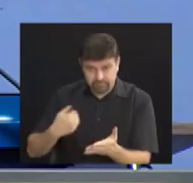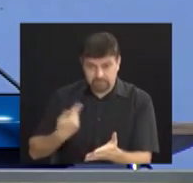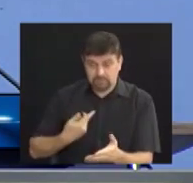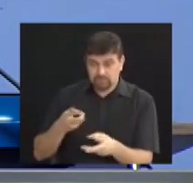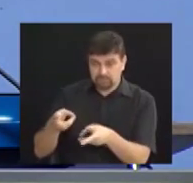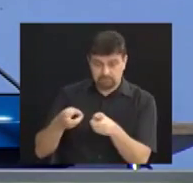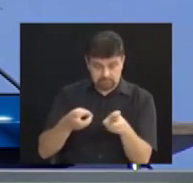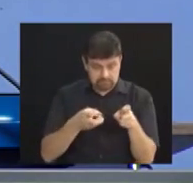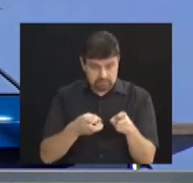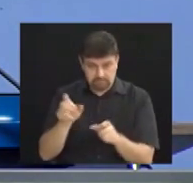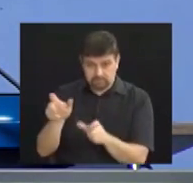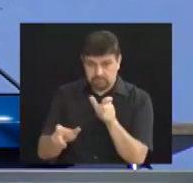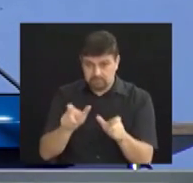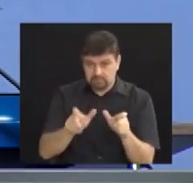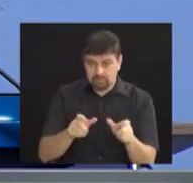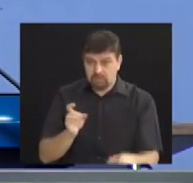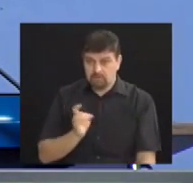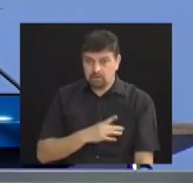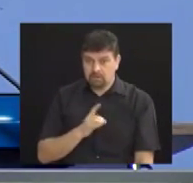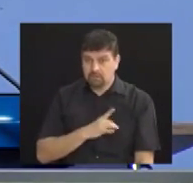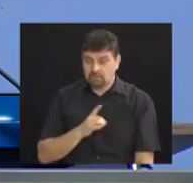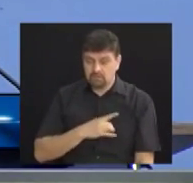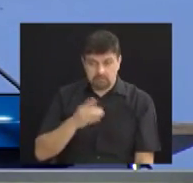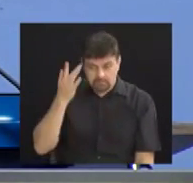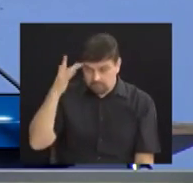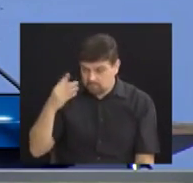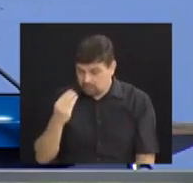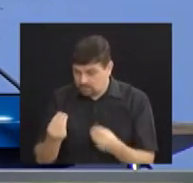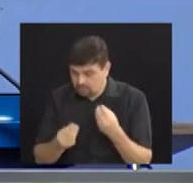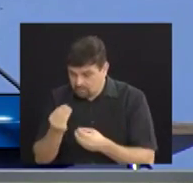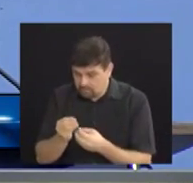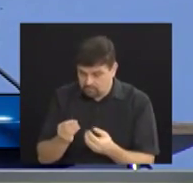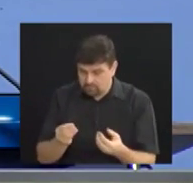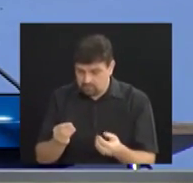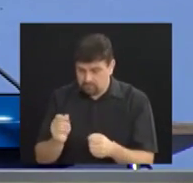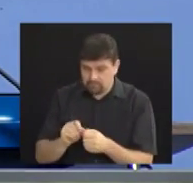estão catatônicas, sem saber